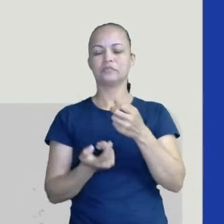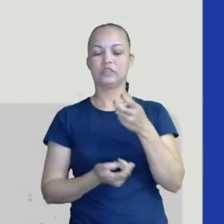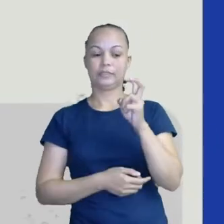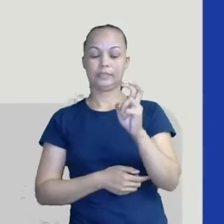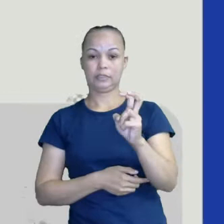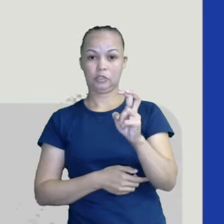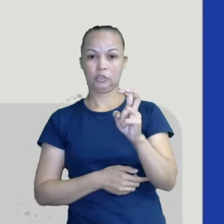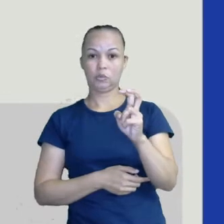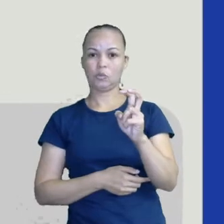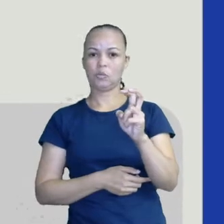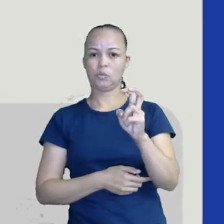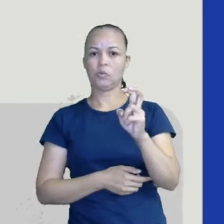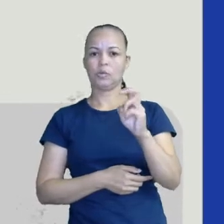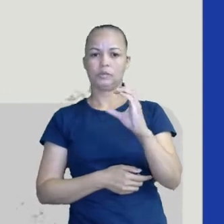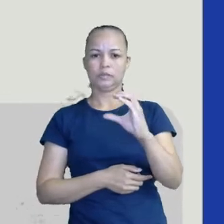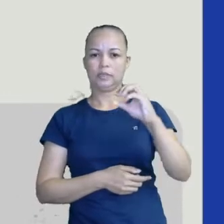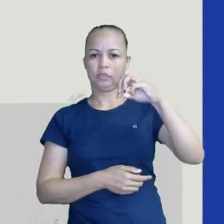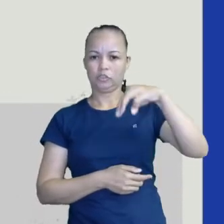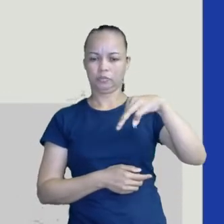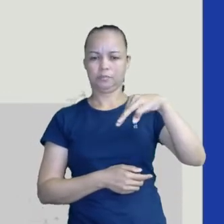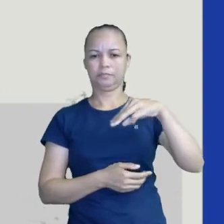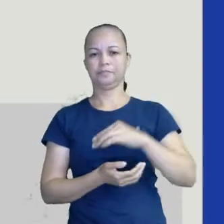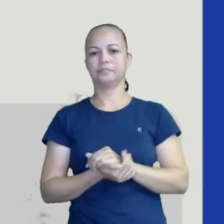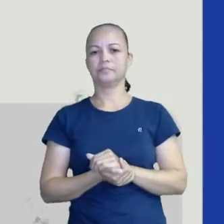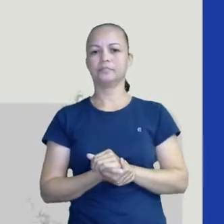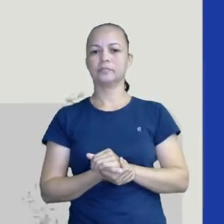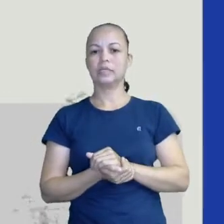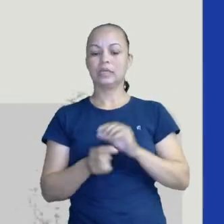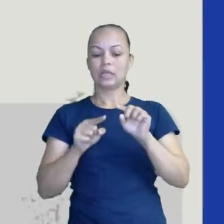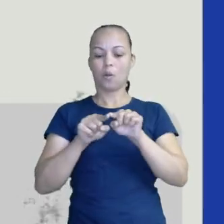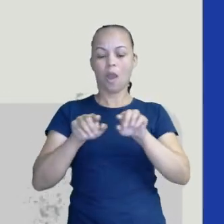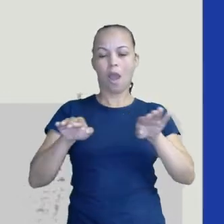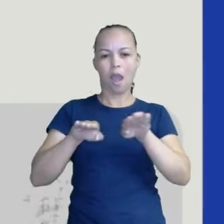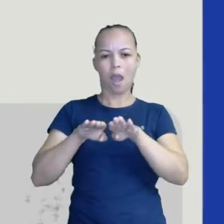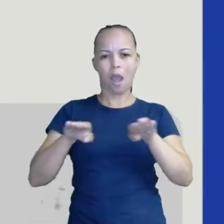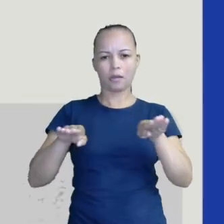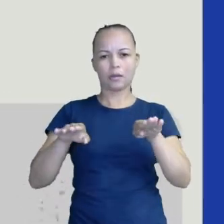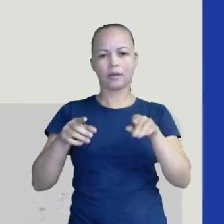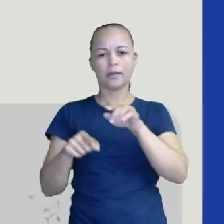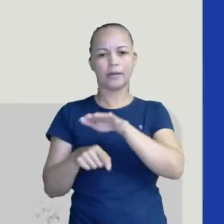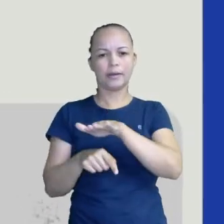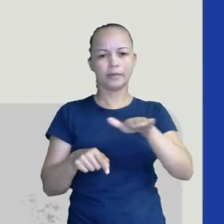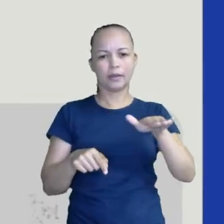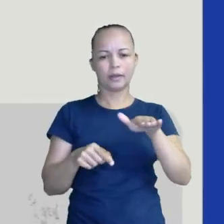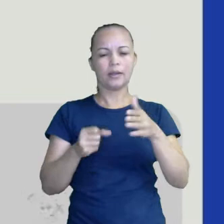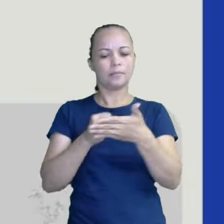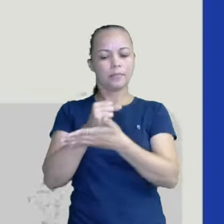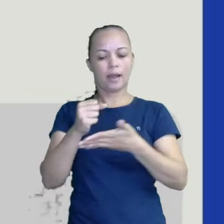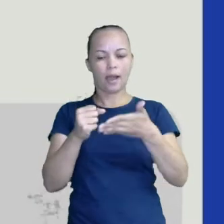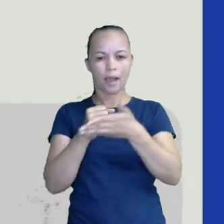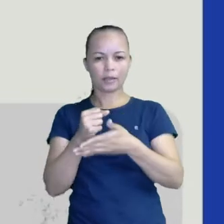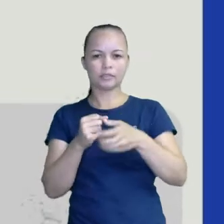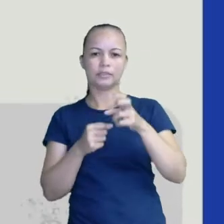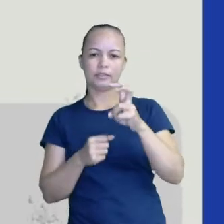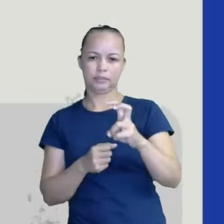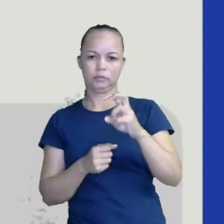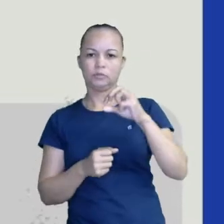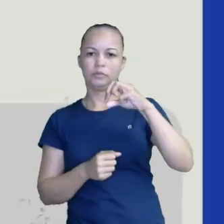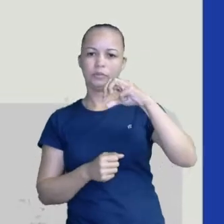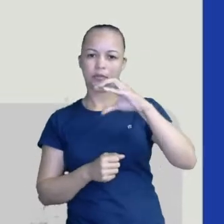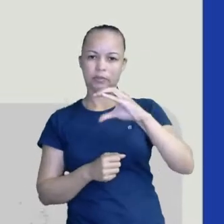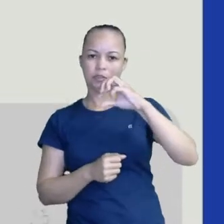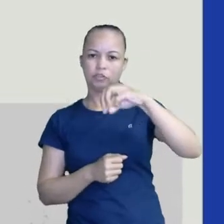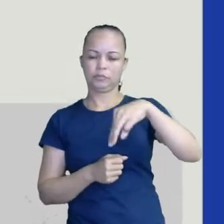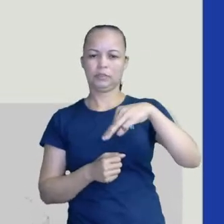5 cm então a área vai ser quem é a minha base os 5